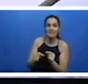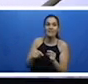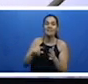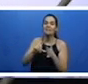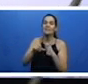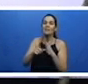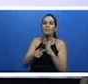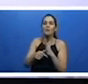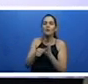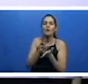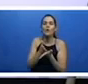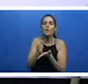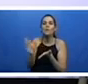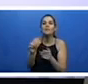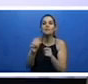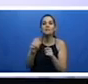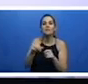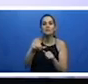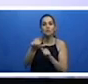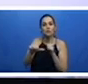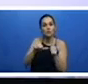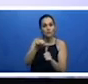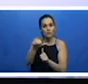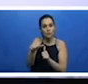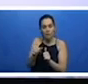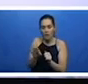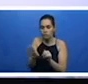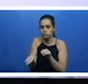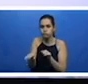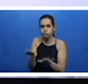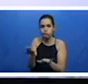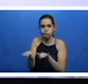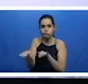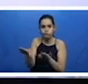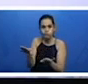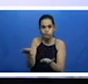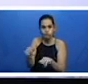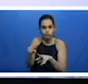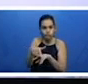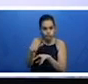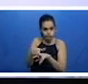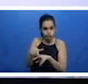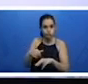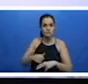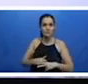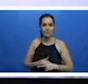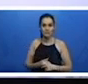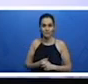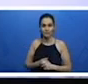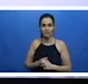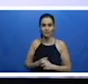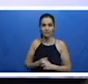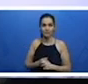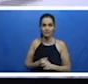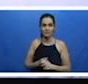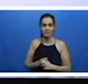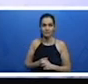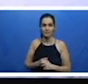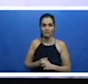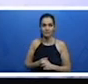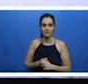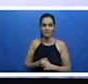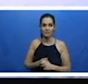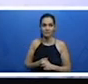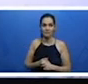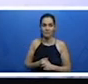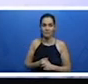e os restos dessa cauda se transformam em nutrientes para o desenvolvimento e o crescimento desse animal, e começa